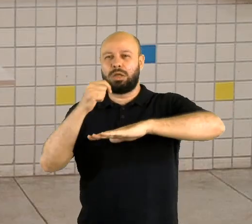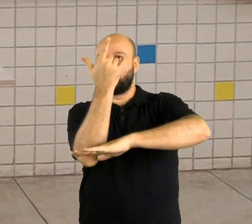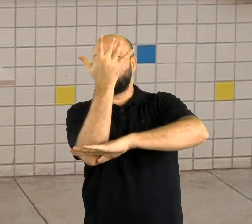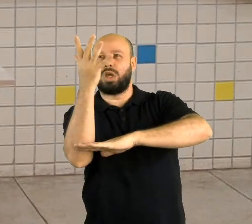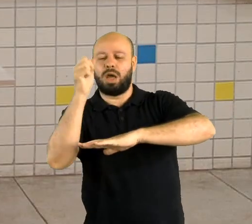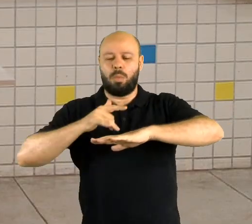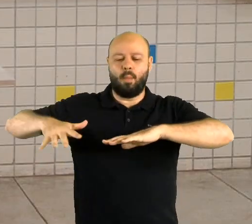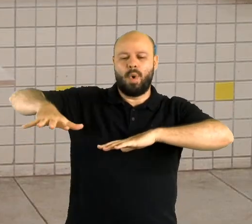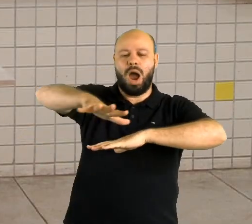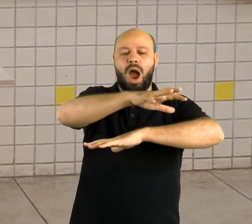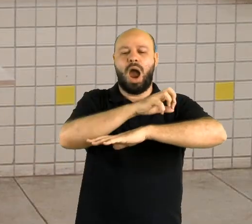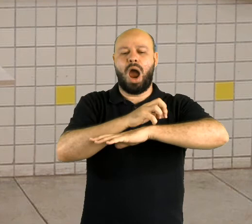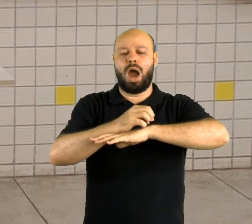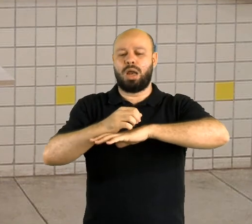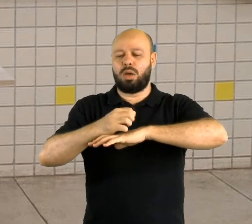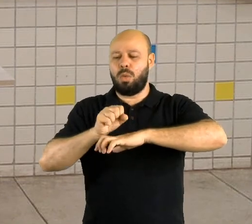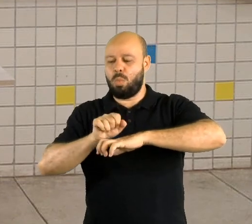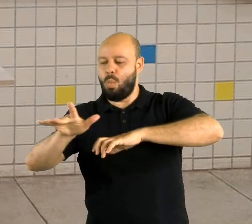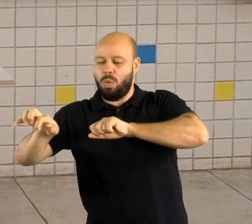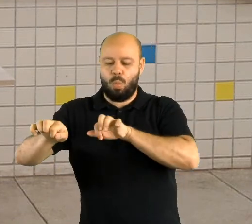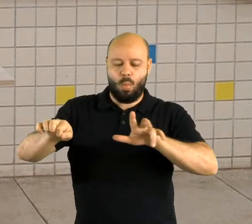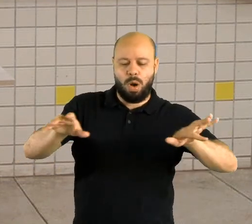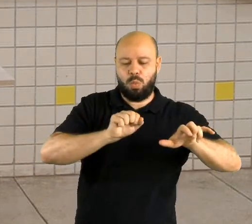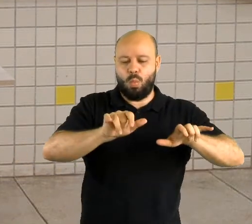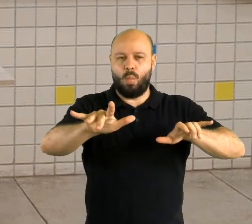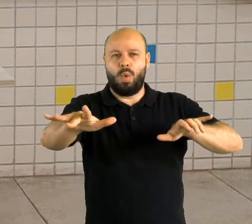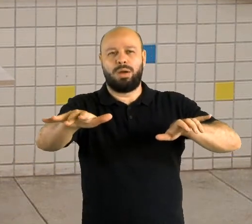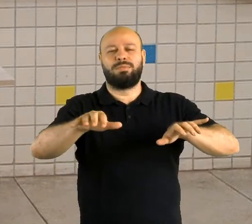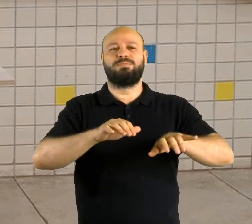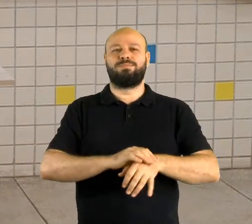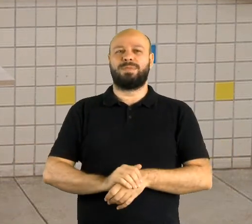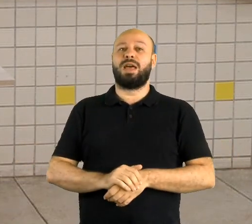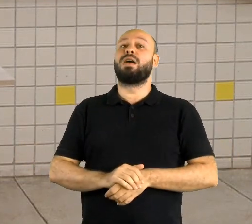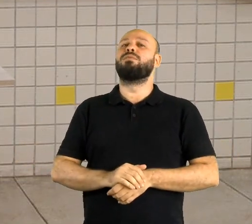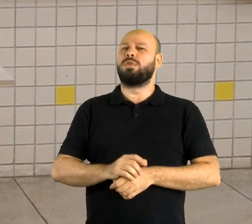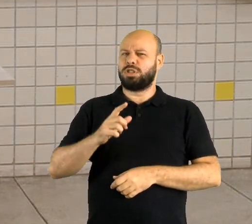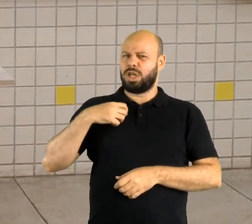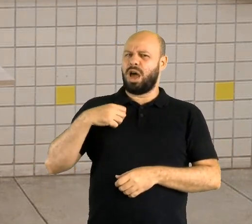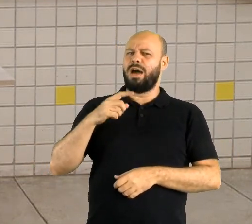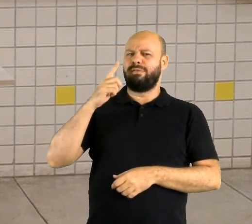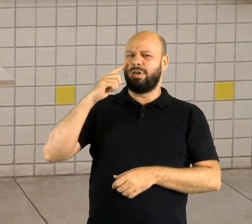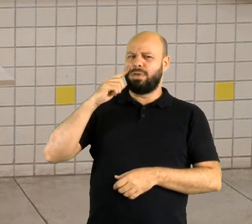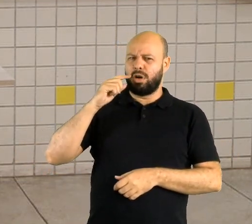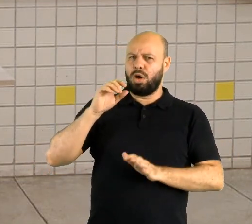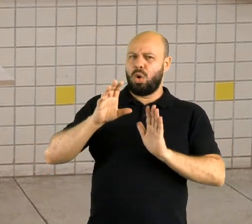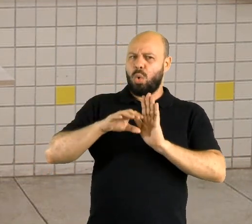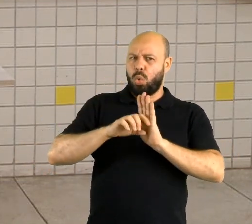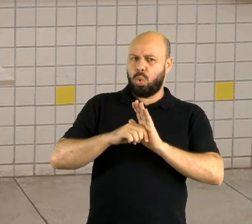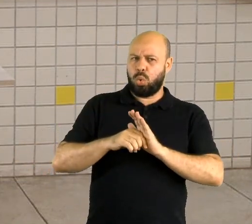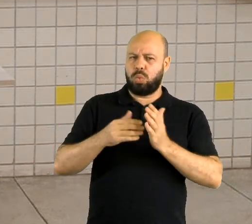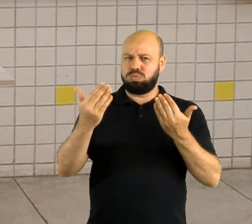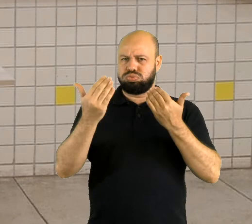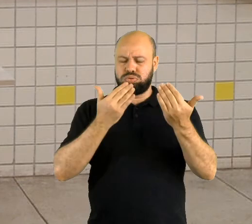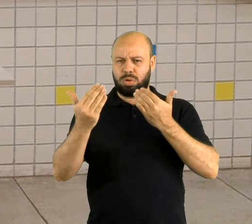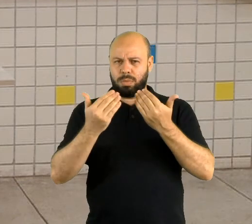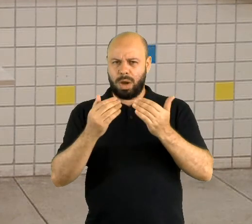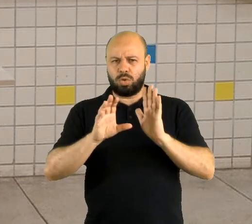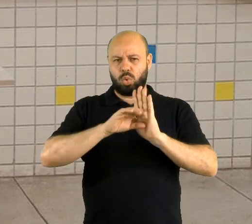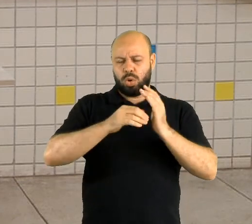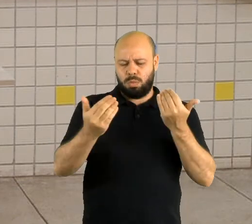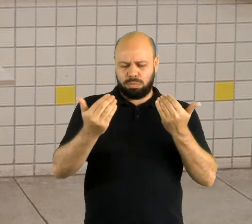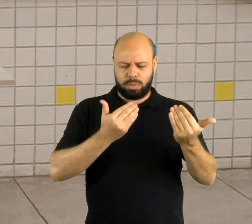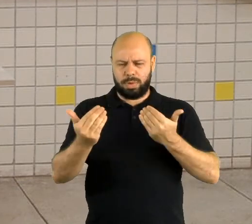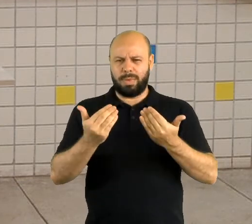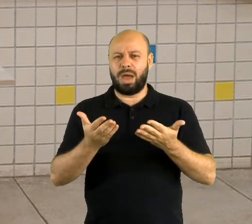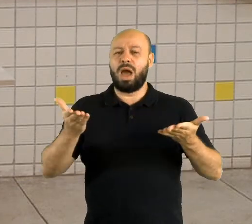vamos finalizar a aula de hoje com uma forma triste, mostrando dados, vocês já viram conceitos, vocês já compararam esses conceitos